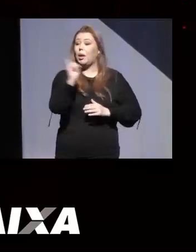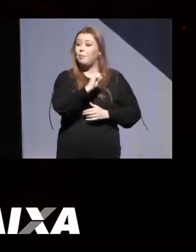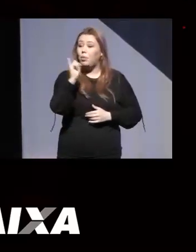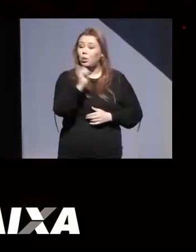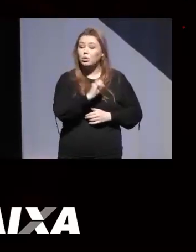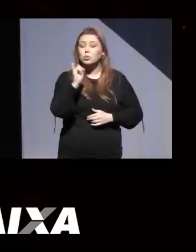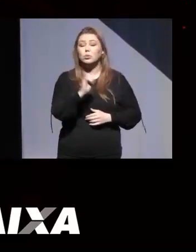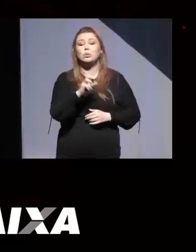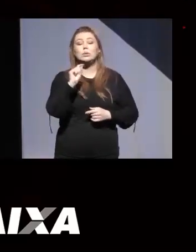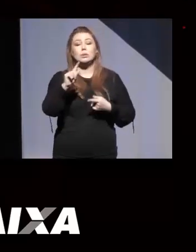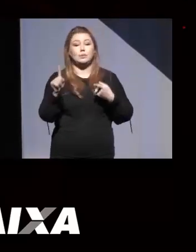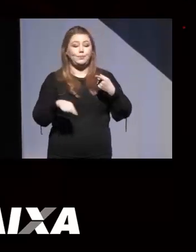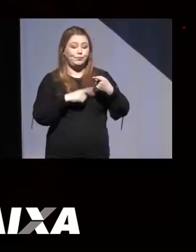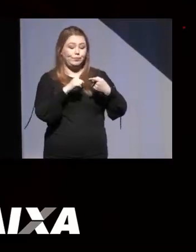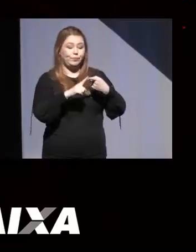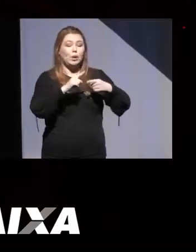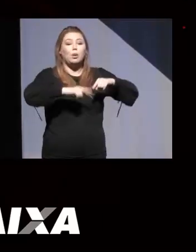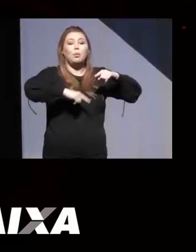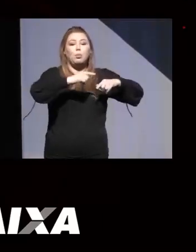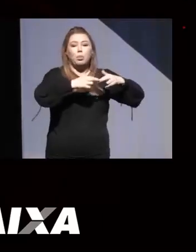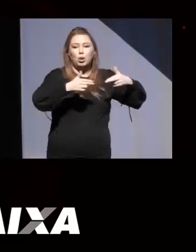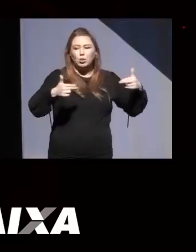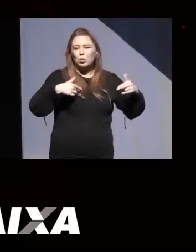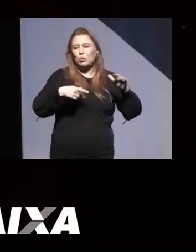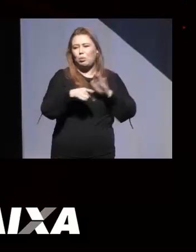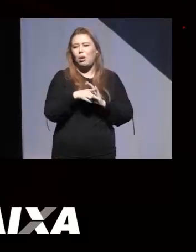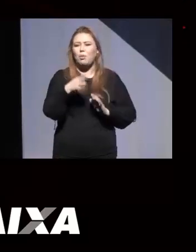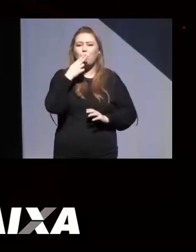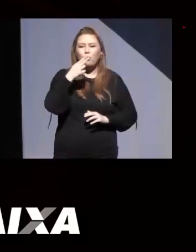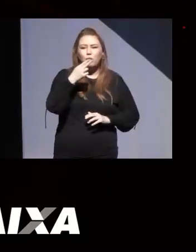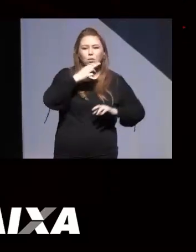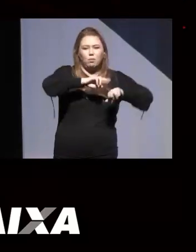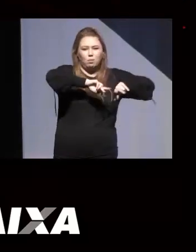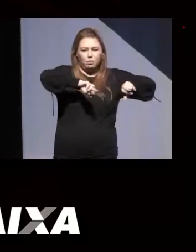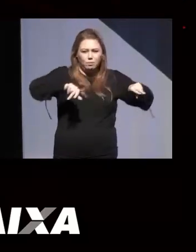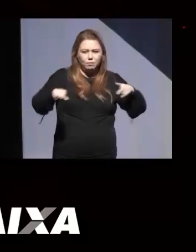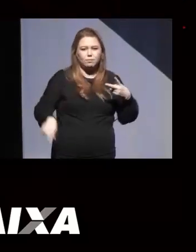com produtos fumígenos, que cigarros, etc.,